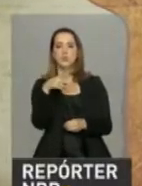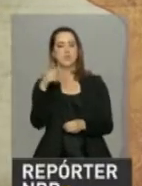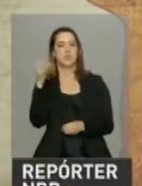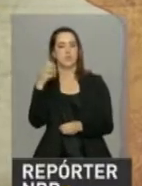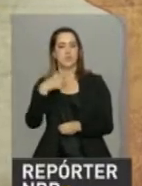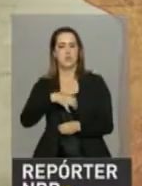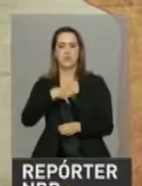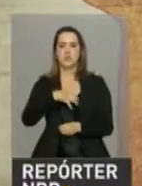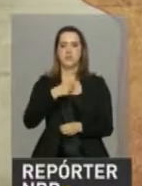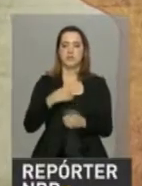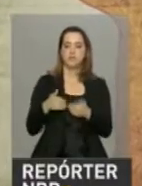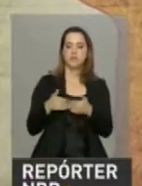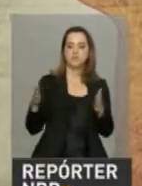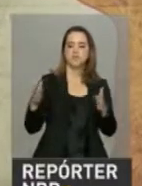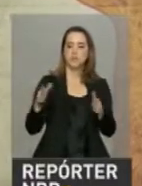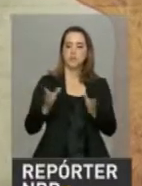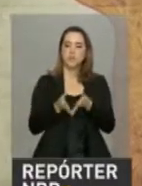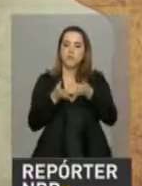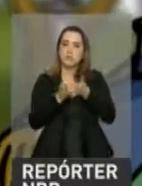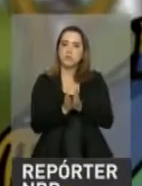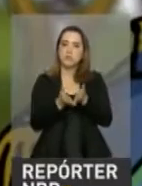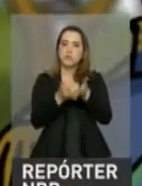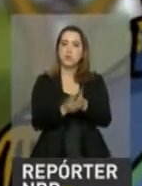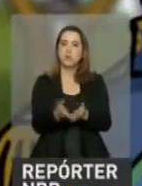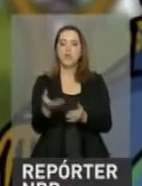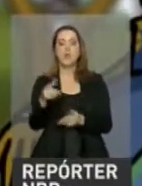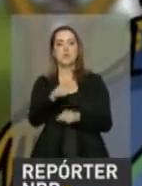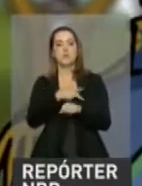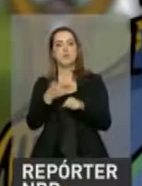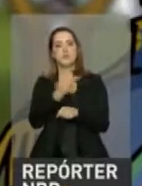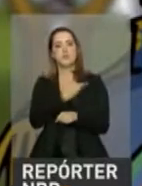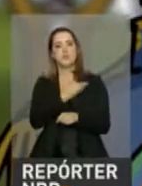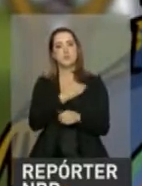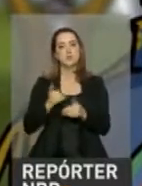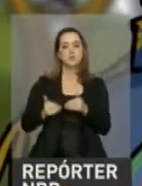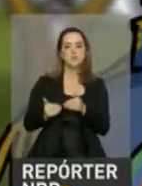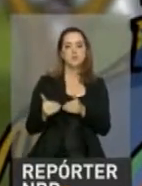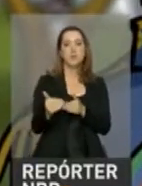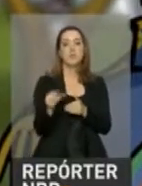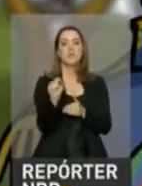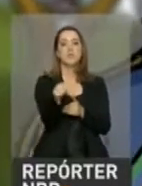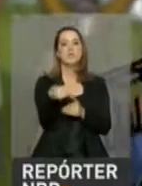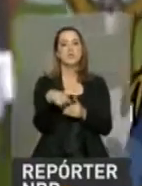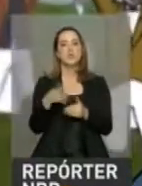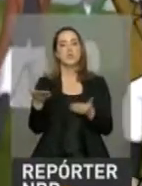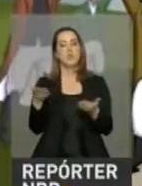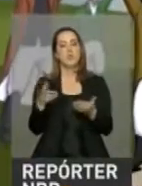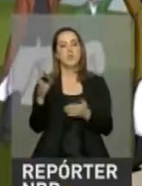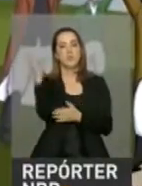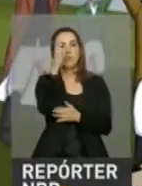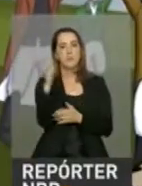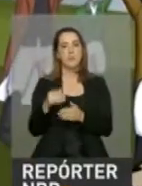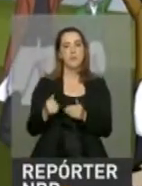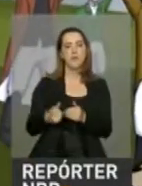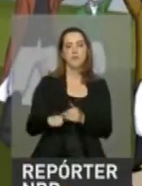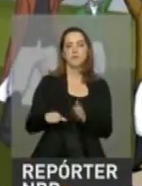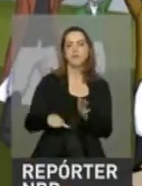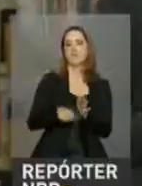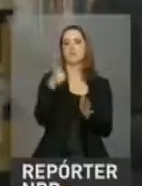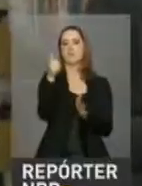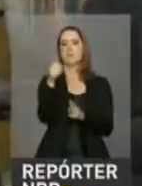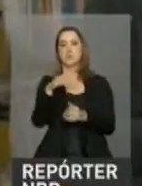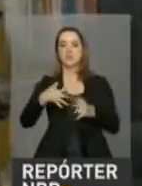que abria os portos brasileiros às nações amigas. A partir daí, o Brasil deixa de ser colônia e dá os primeiros passos para a